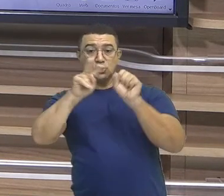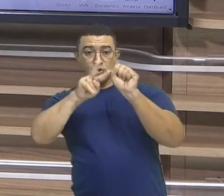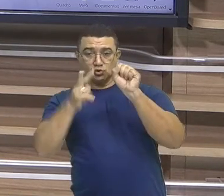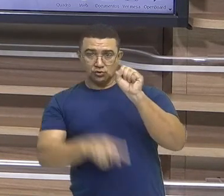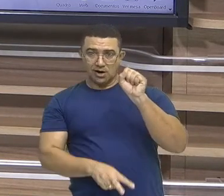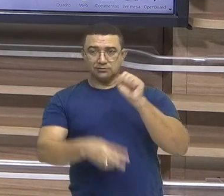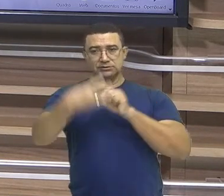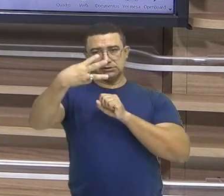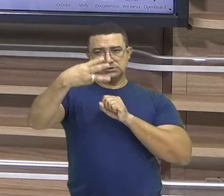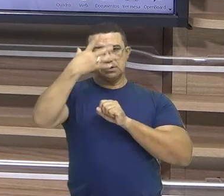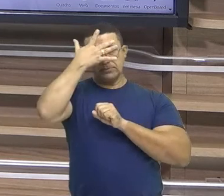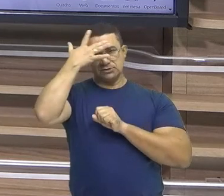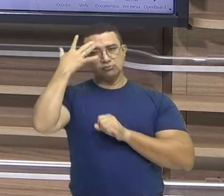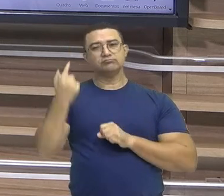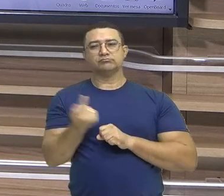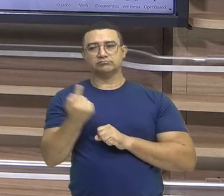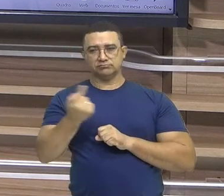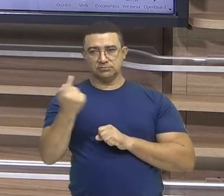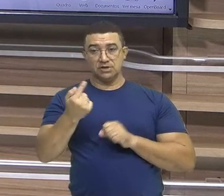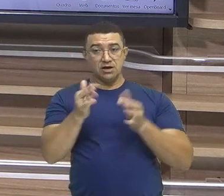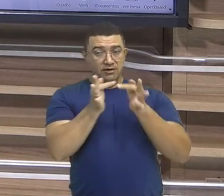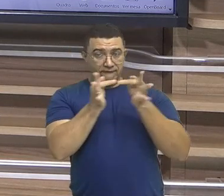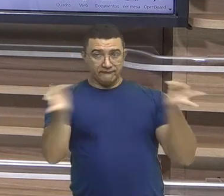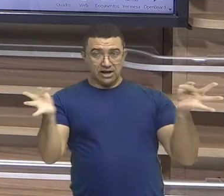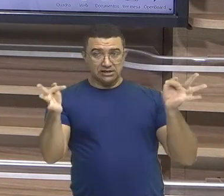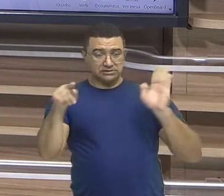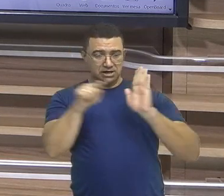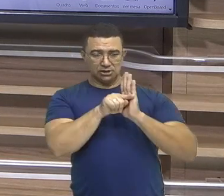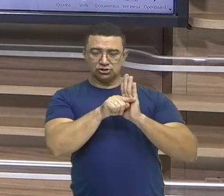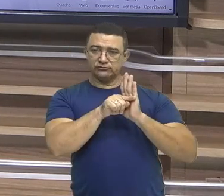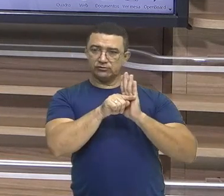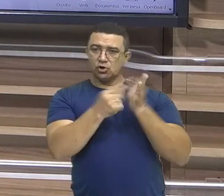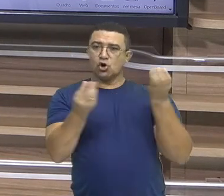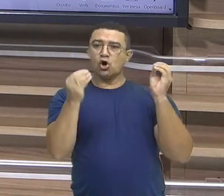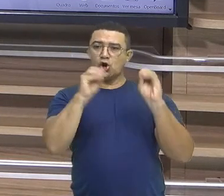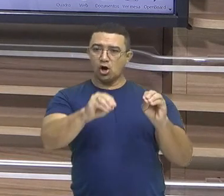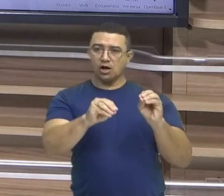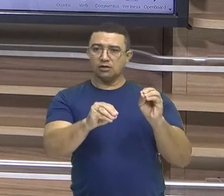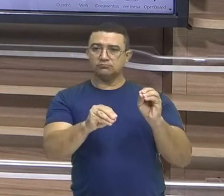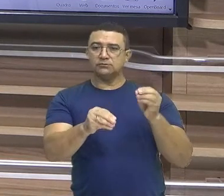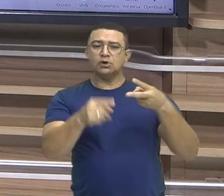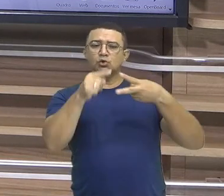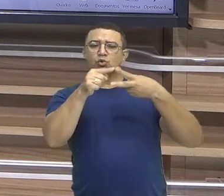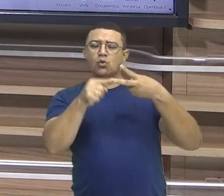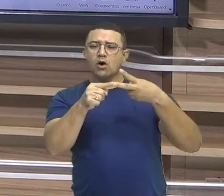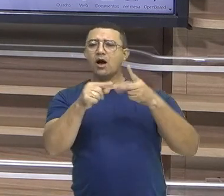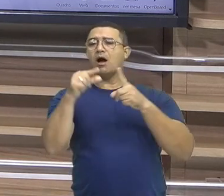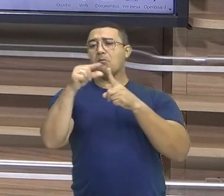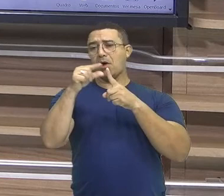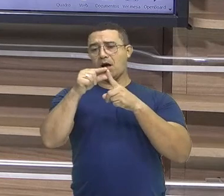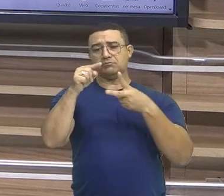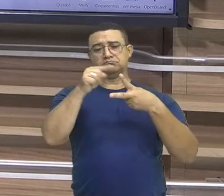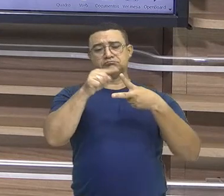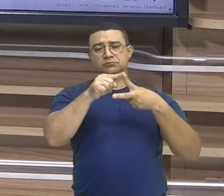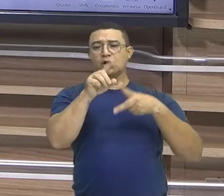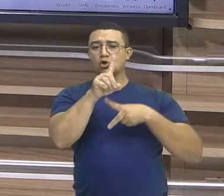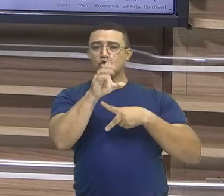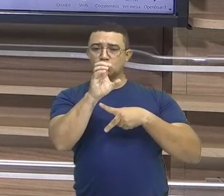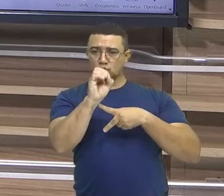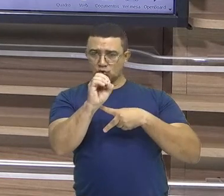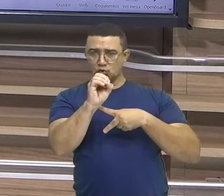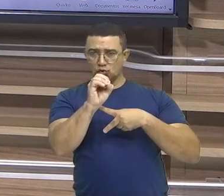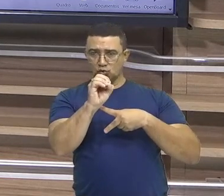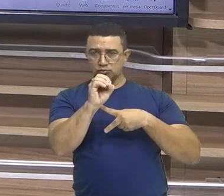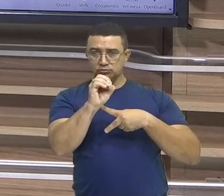singular. Nas frases negativas, então, eu tenho um acréscimo aí de duas palavrinhas, né, que é o verbo auxiliar do, quando